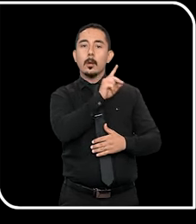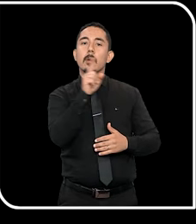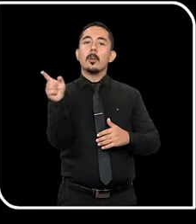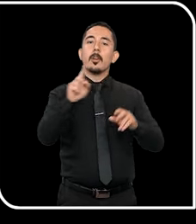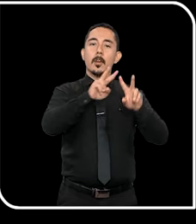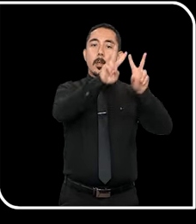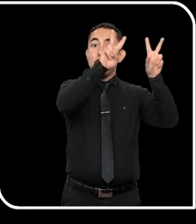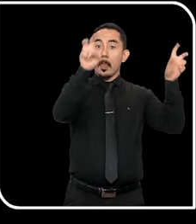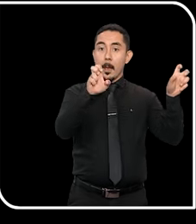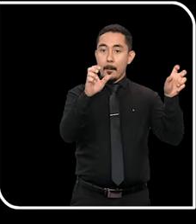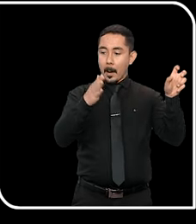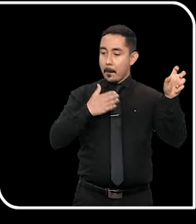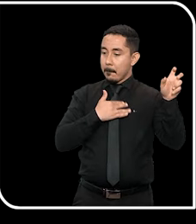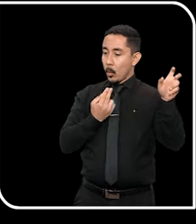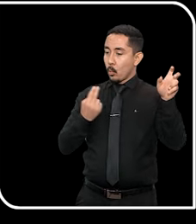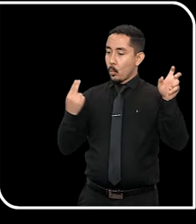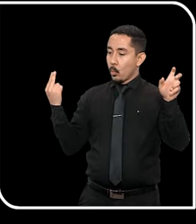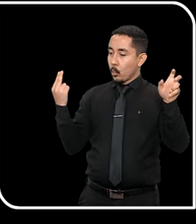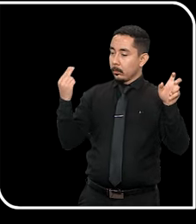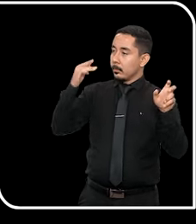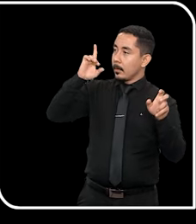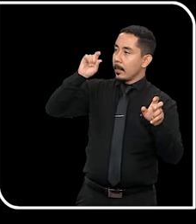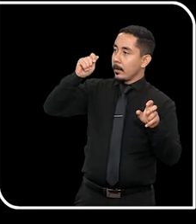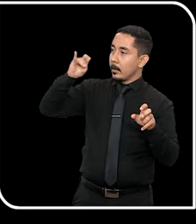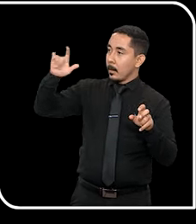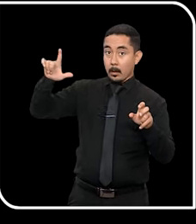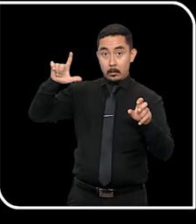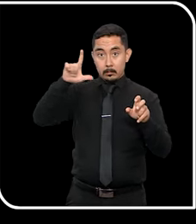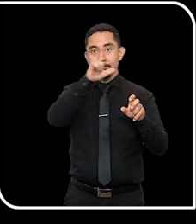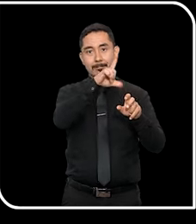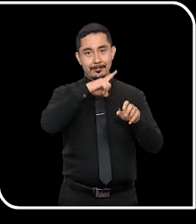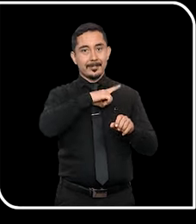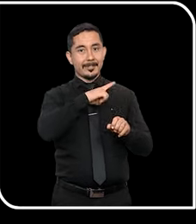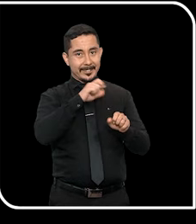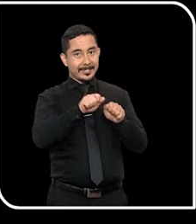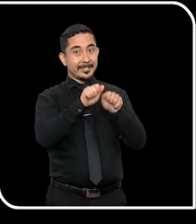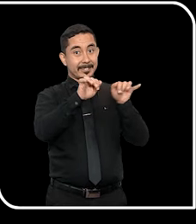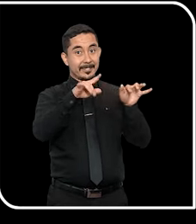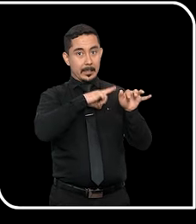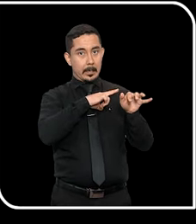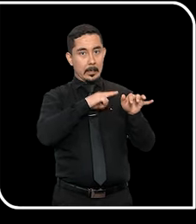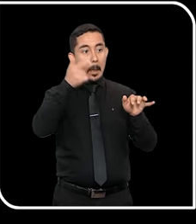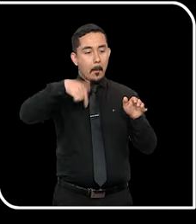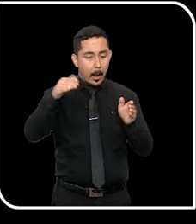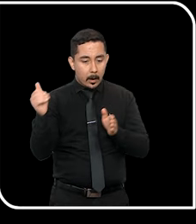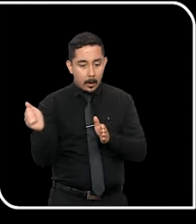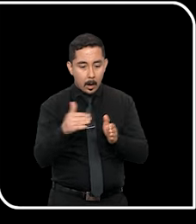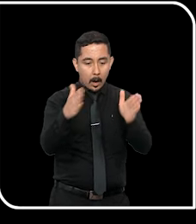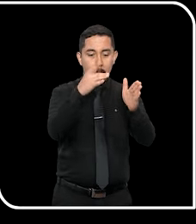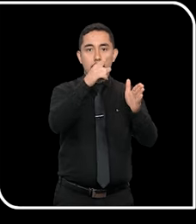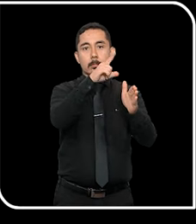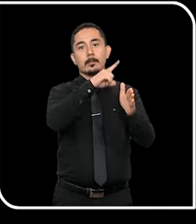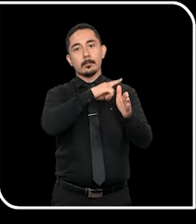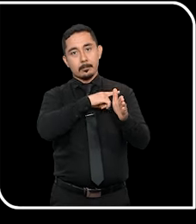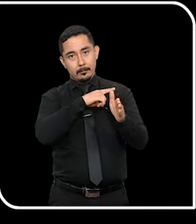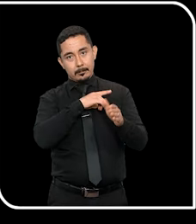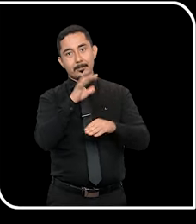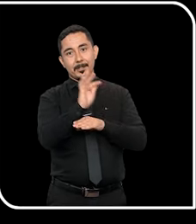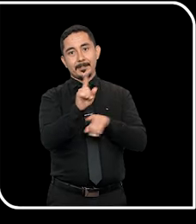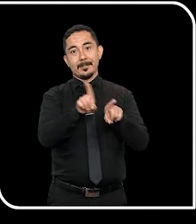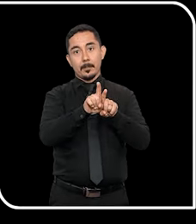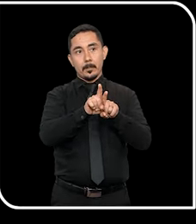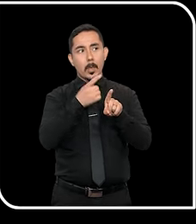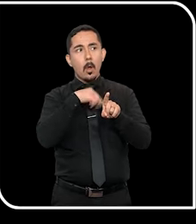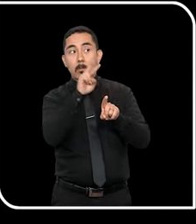Daniel tá disponível na Global Play eh e agora ele lançou o aib bility muito eu não assisti ainda mas